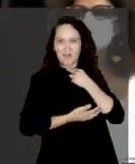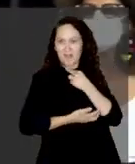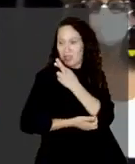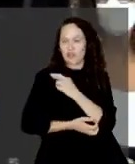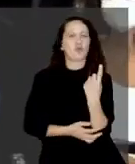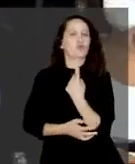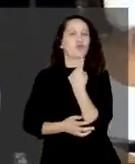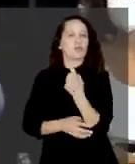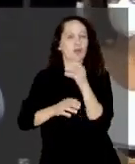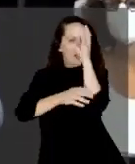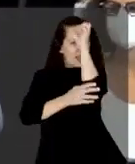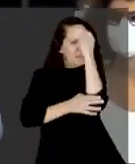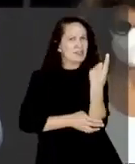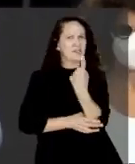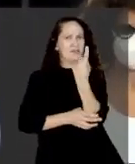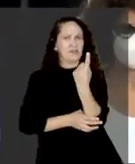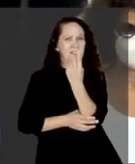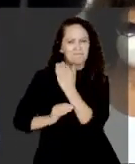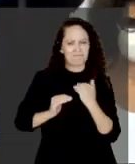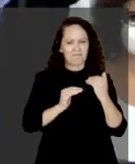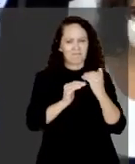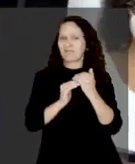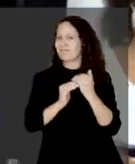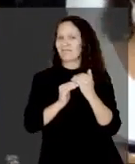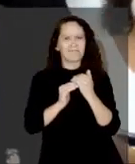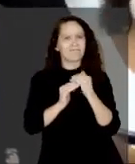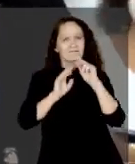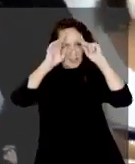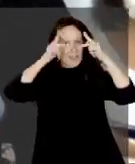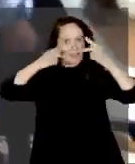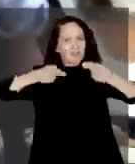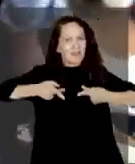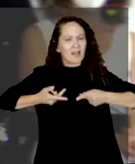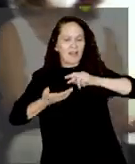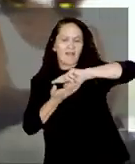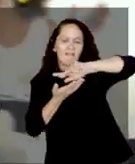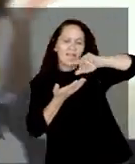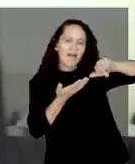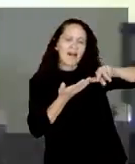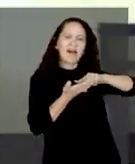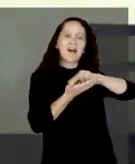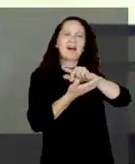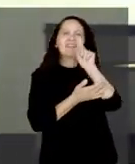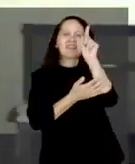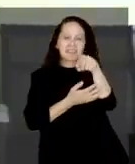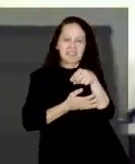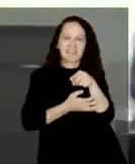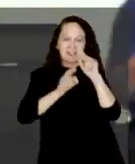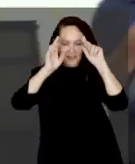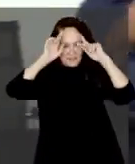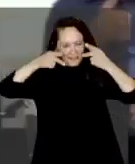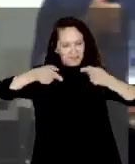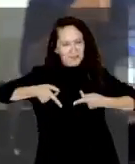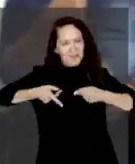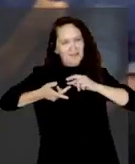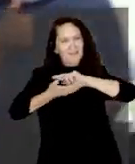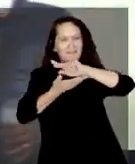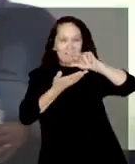outros. Se a gente fizer isso, a gente constrói a mais bela e ampla democracia nesse